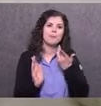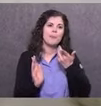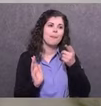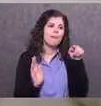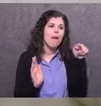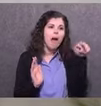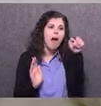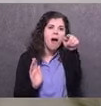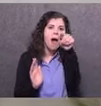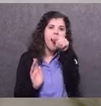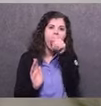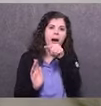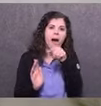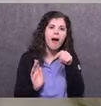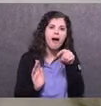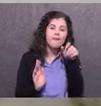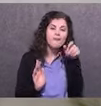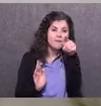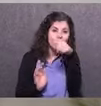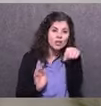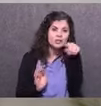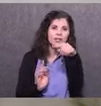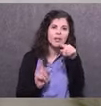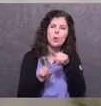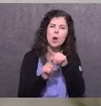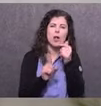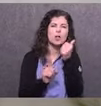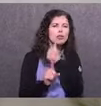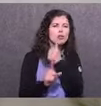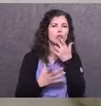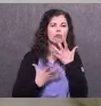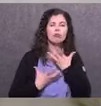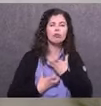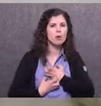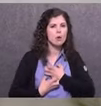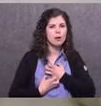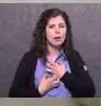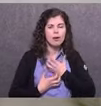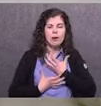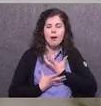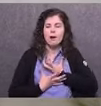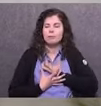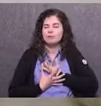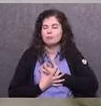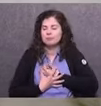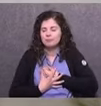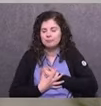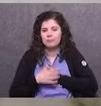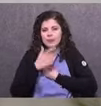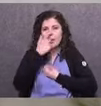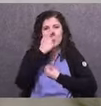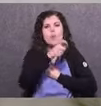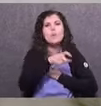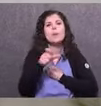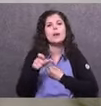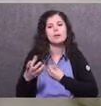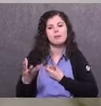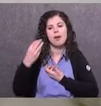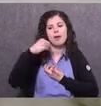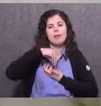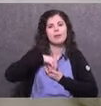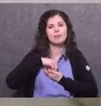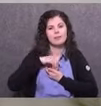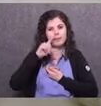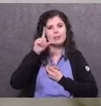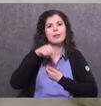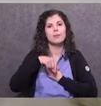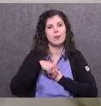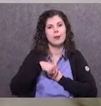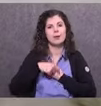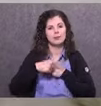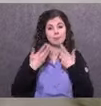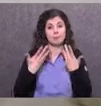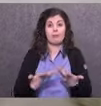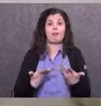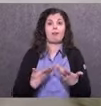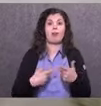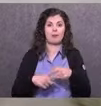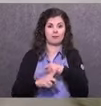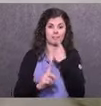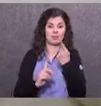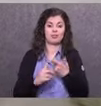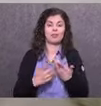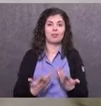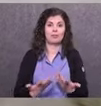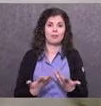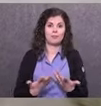não podem deixar estar presente toda a dor e todo o sofrimento da humanidade deste tempo.